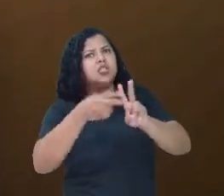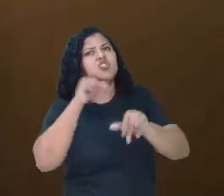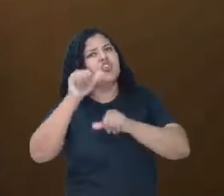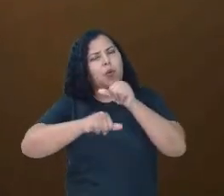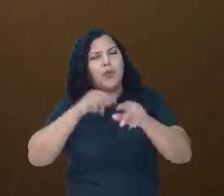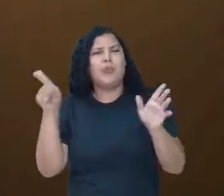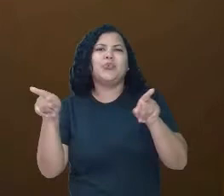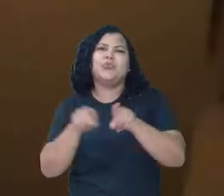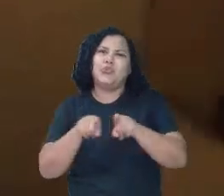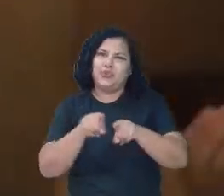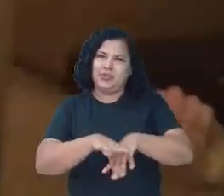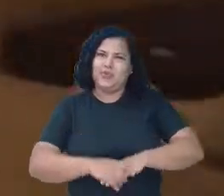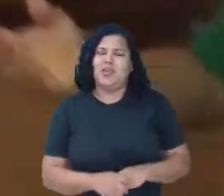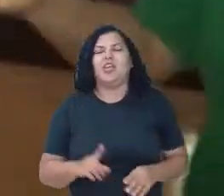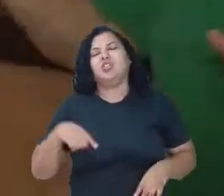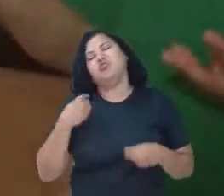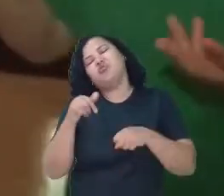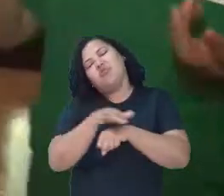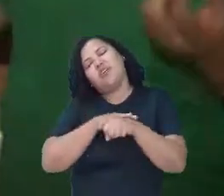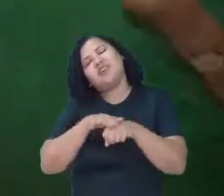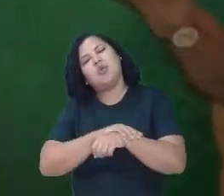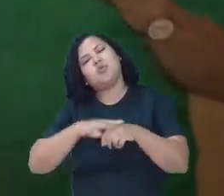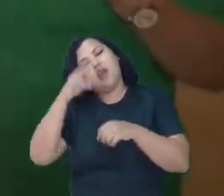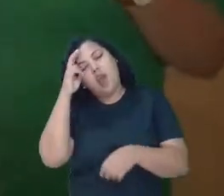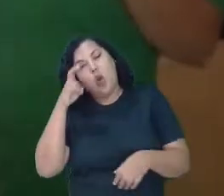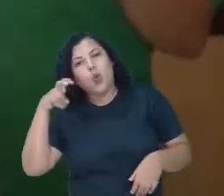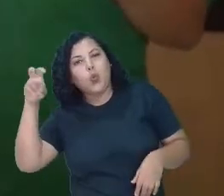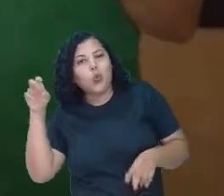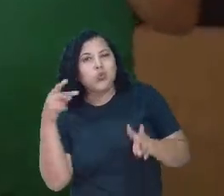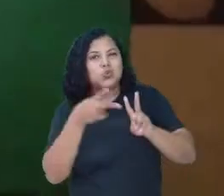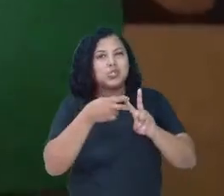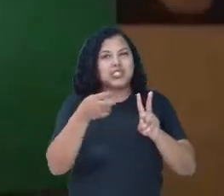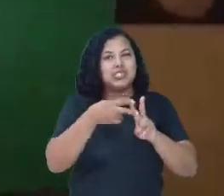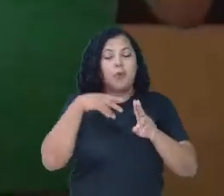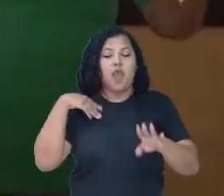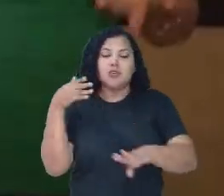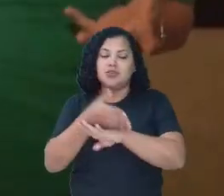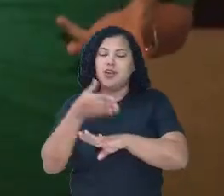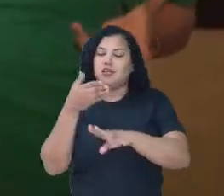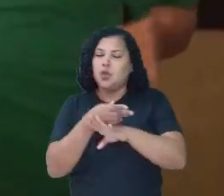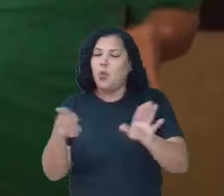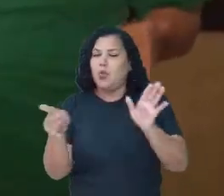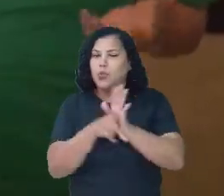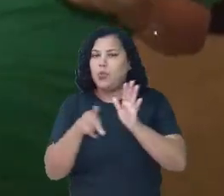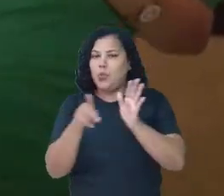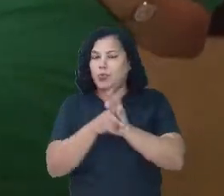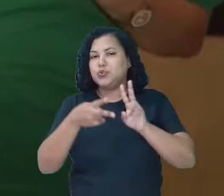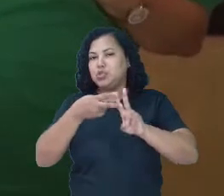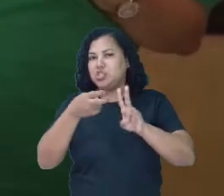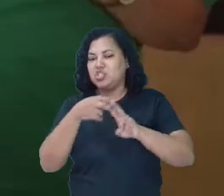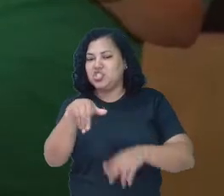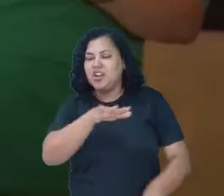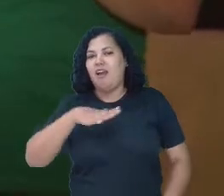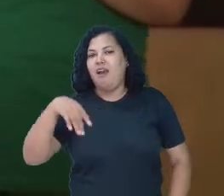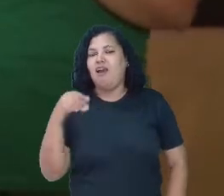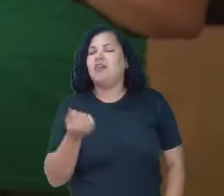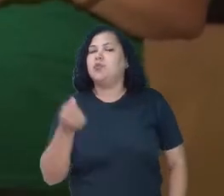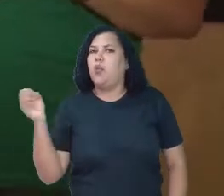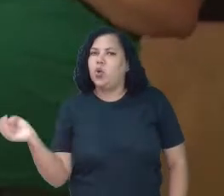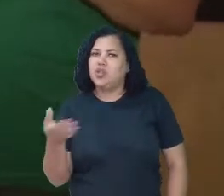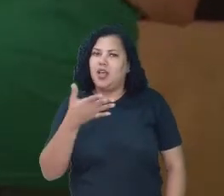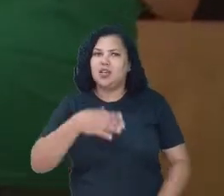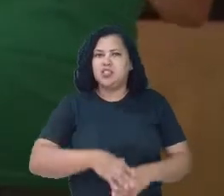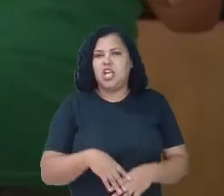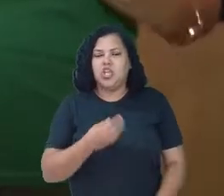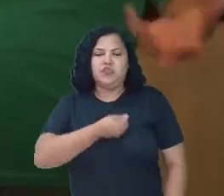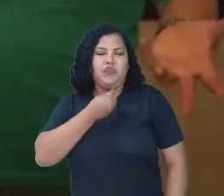bastante sobre isso, sobre a cultura indígena, a inserção dos indígenas no mundo moderno, né? Porque eles muitos não vivem em